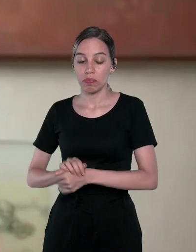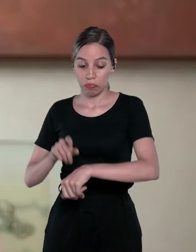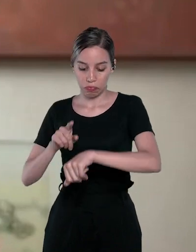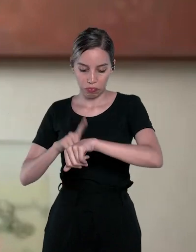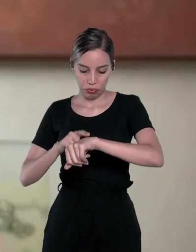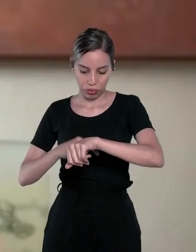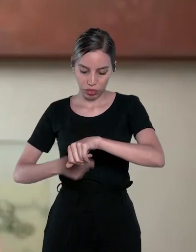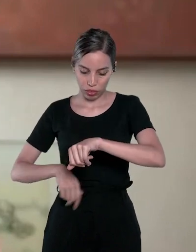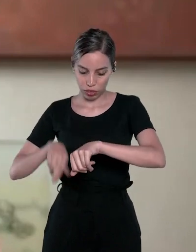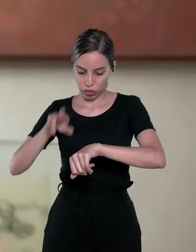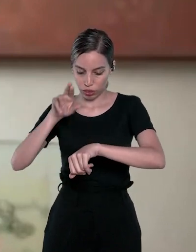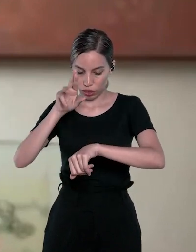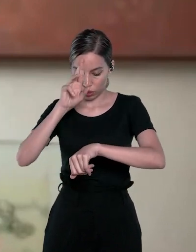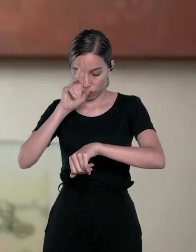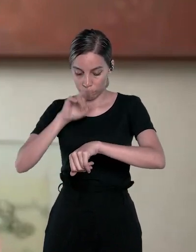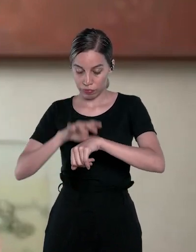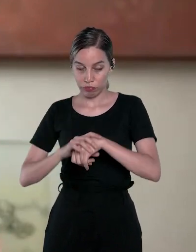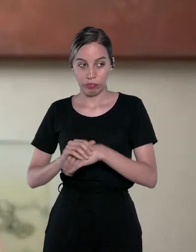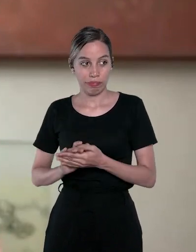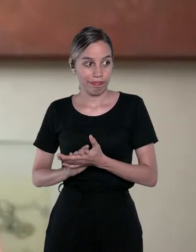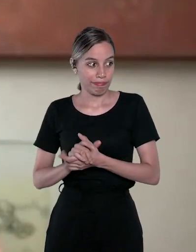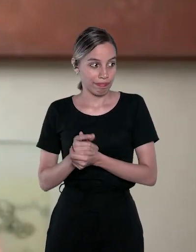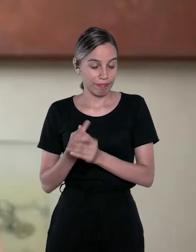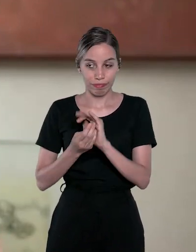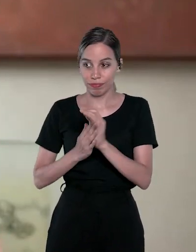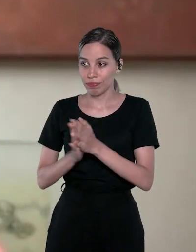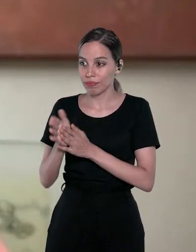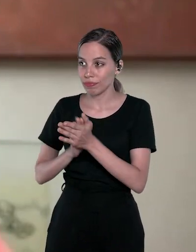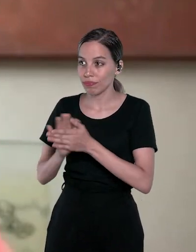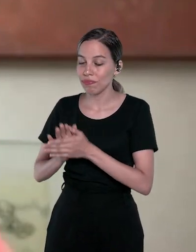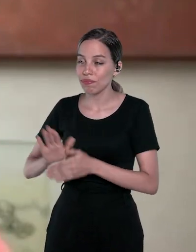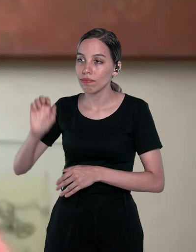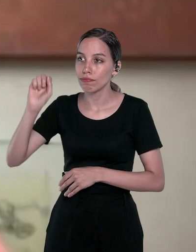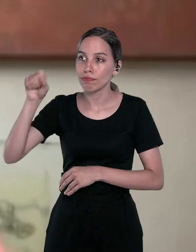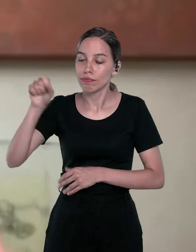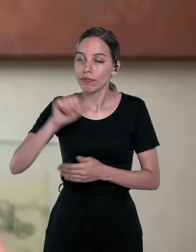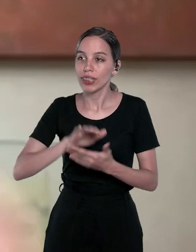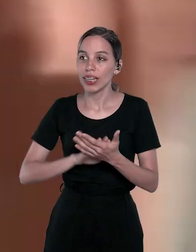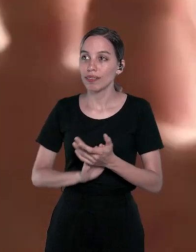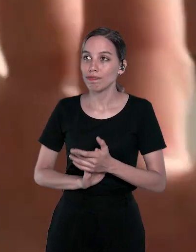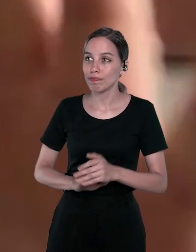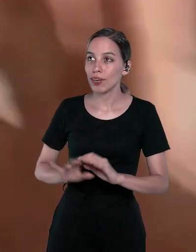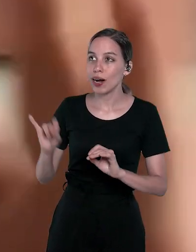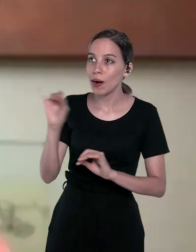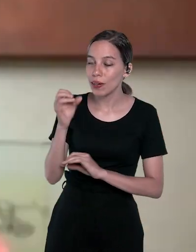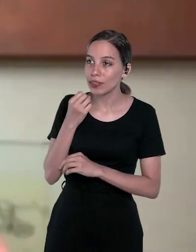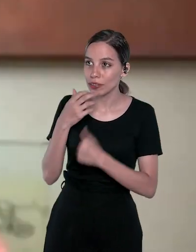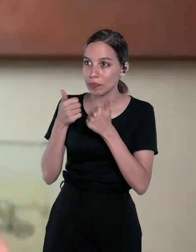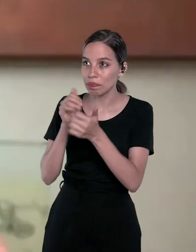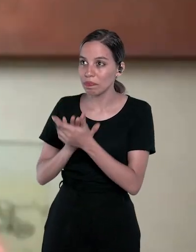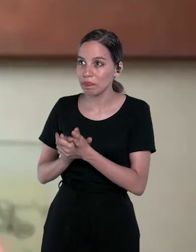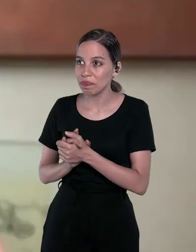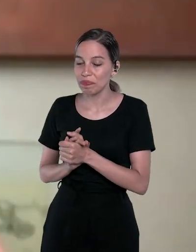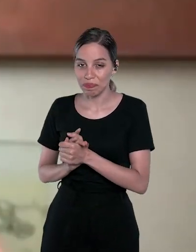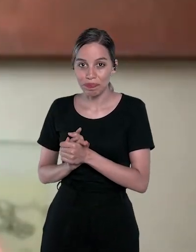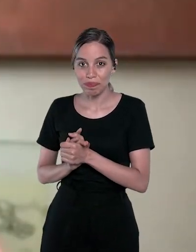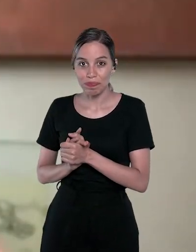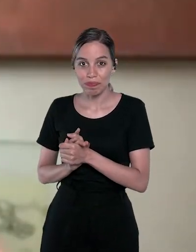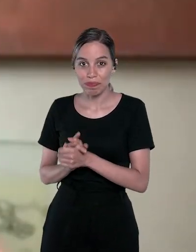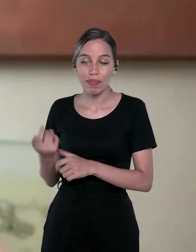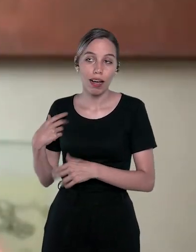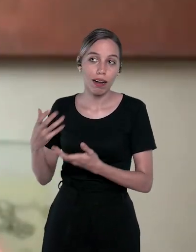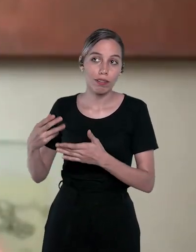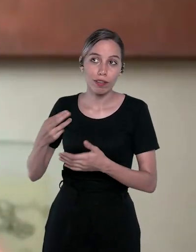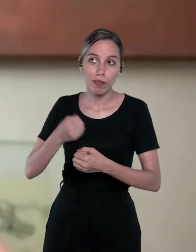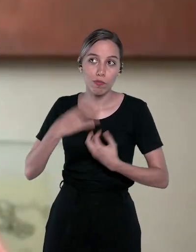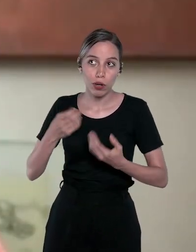muito simpática, ela veio me receber na porta de casa e falou, não, espera, eu vou te dar. Foi lá,